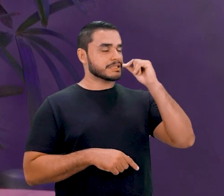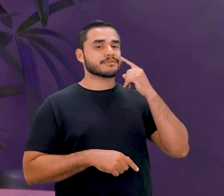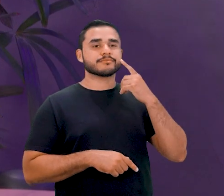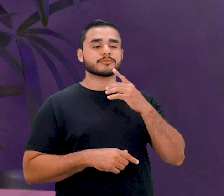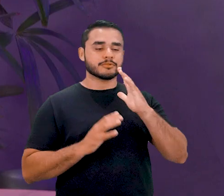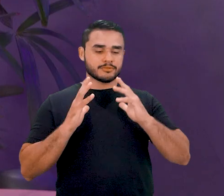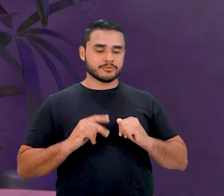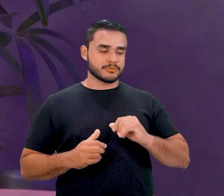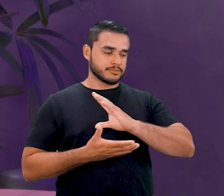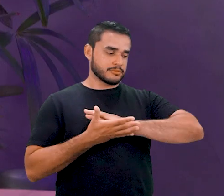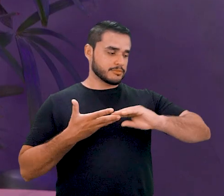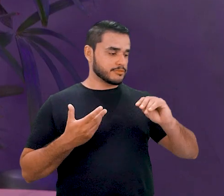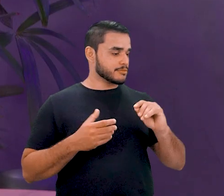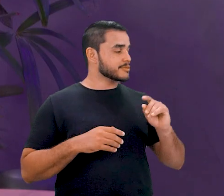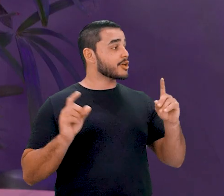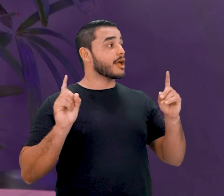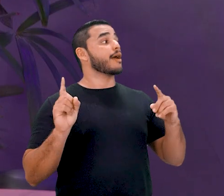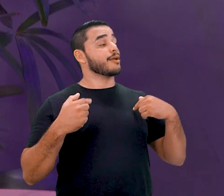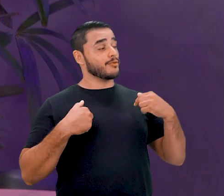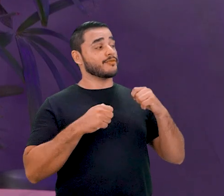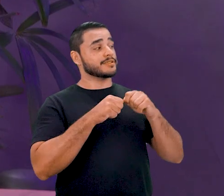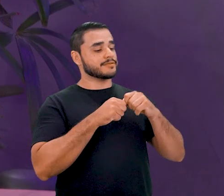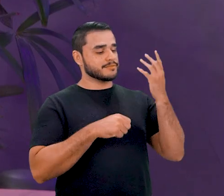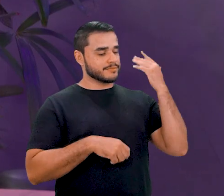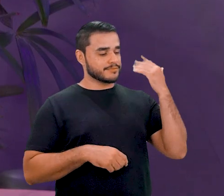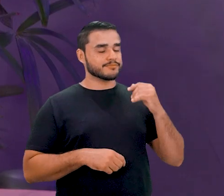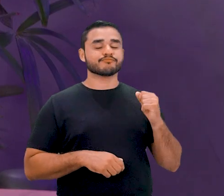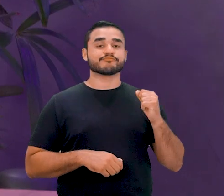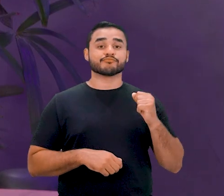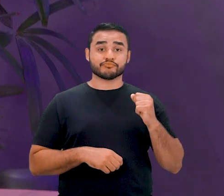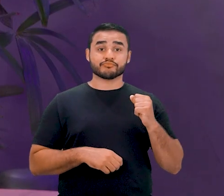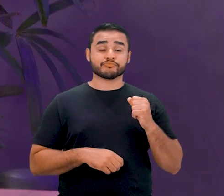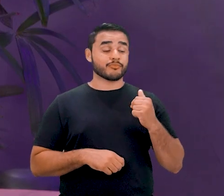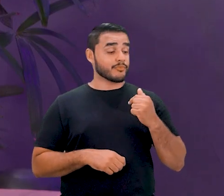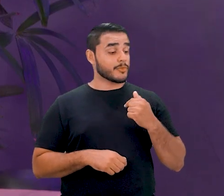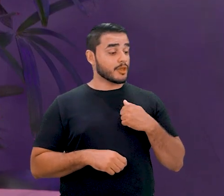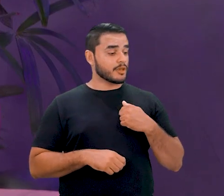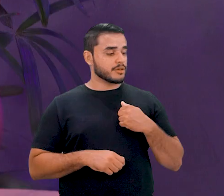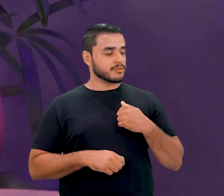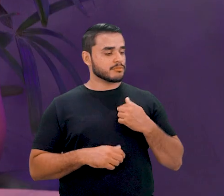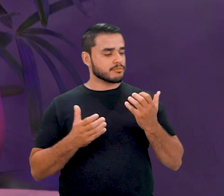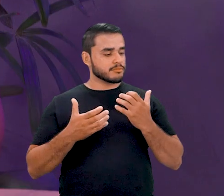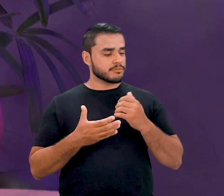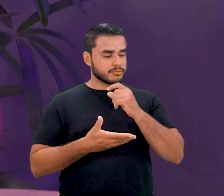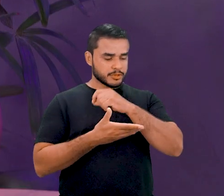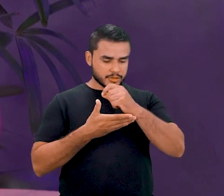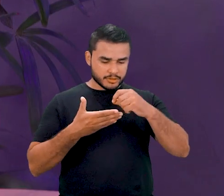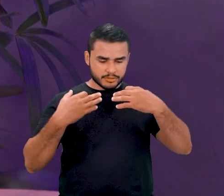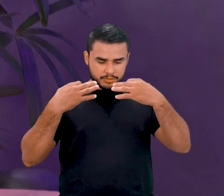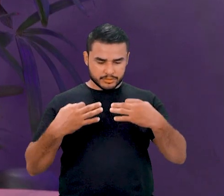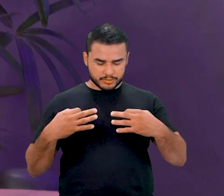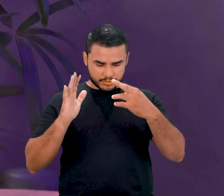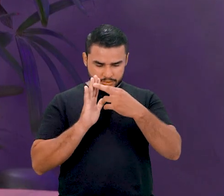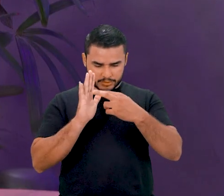agora desenterrou. Acho que hoje ninguém nem usa mais, mas no meu tempo usavam. Era. E aí, ela queria que eu fizesse ali, naquela linha, daquele Minha Nossa